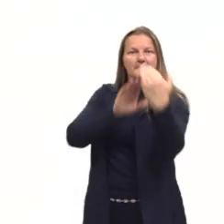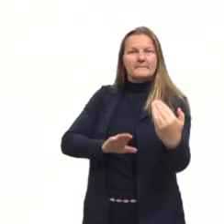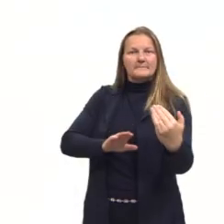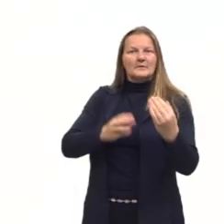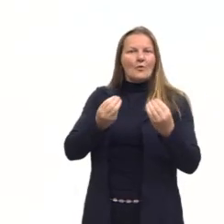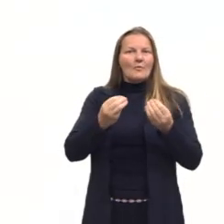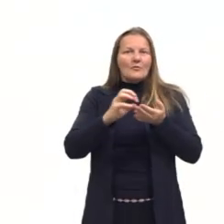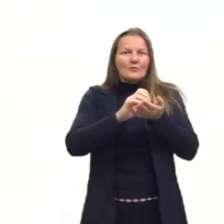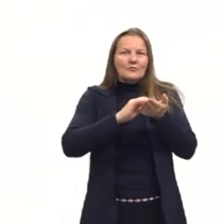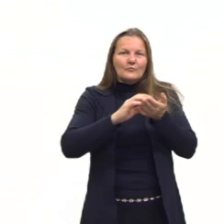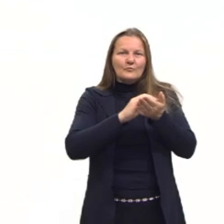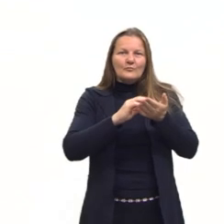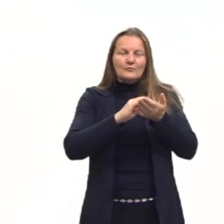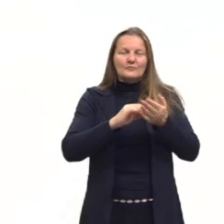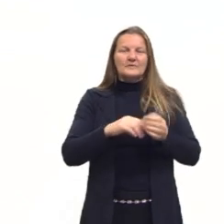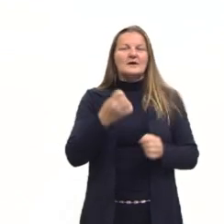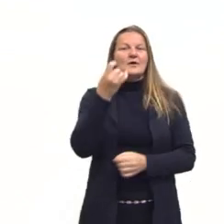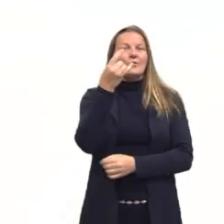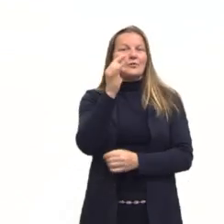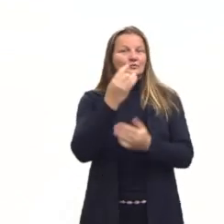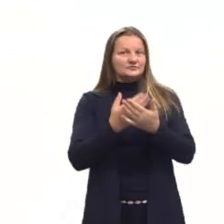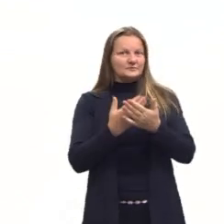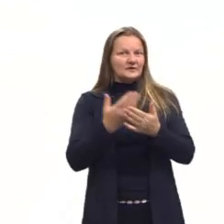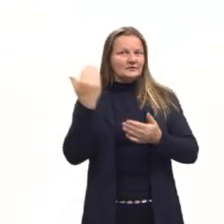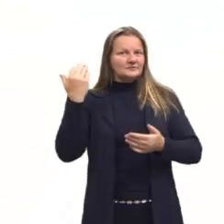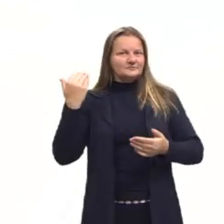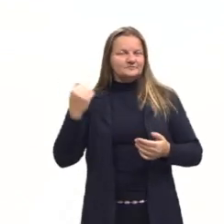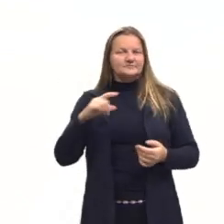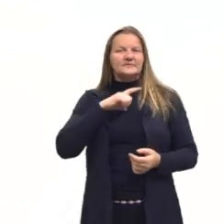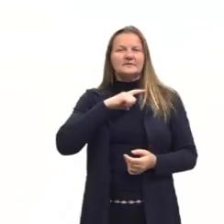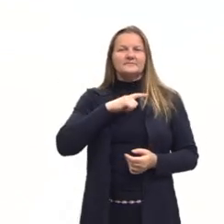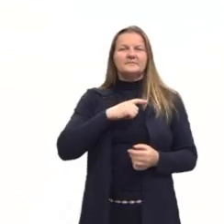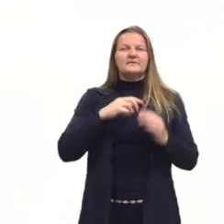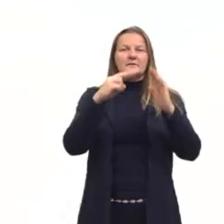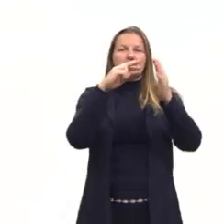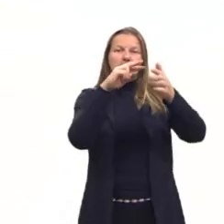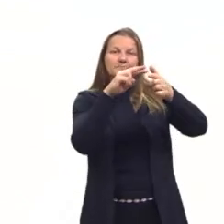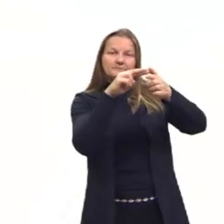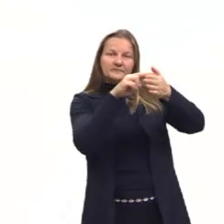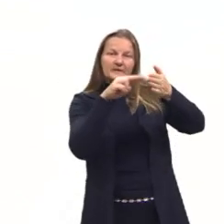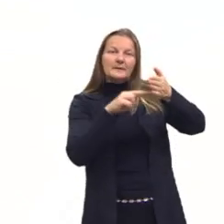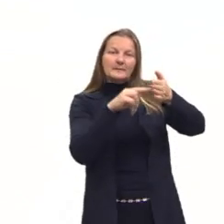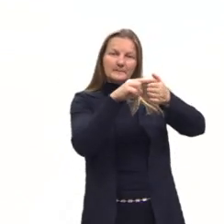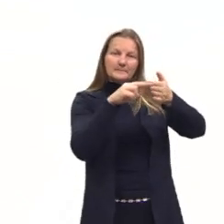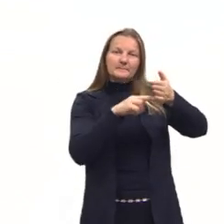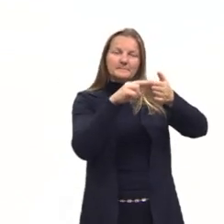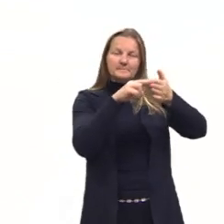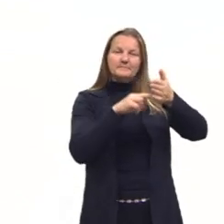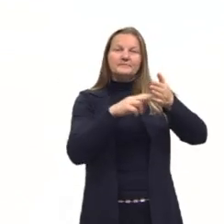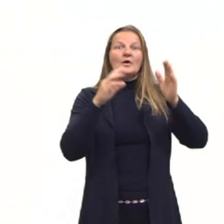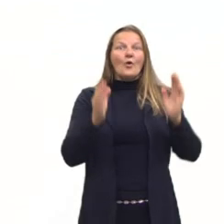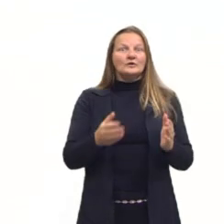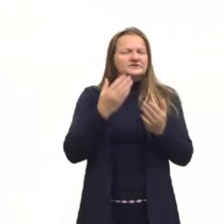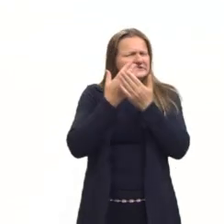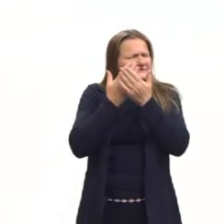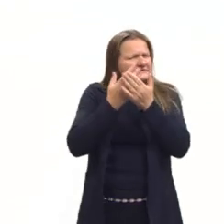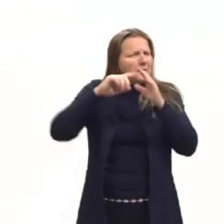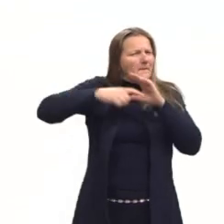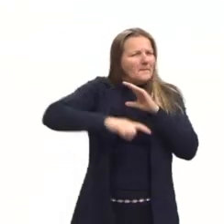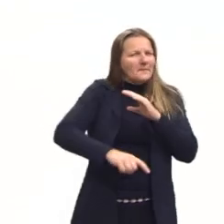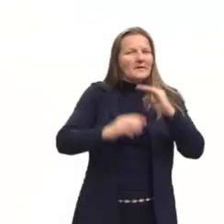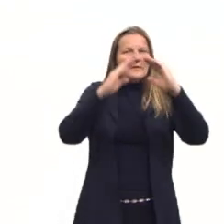Então nós vimos aí na última aula né A questão dos prismas hoje nós vamos estudar as pirâmides